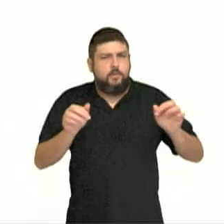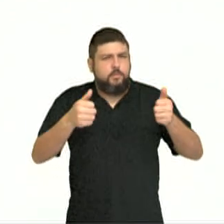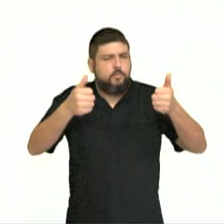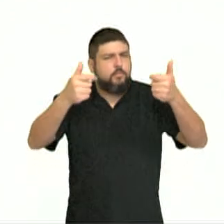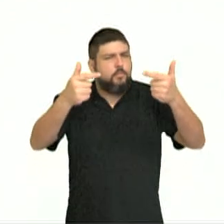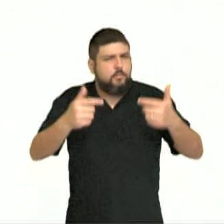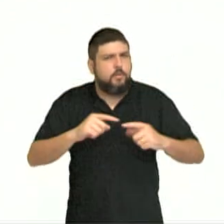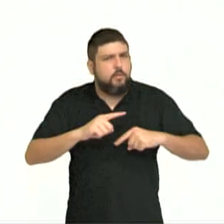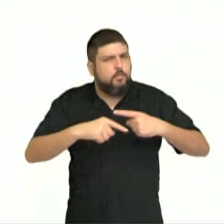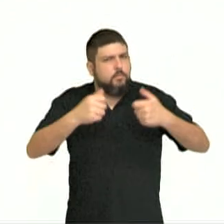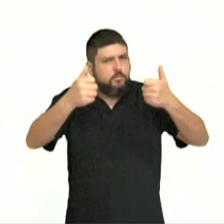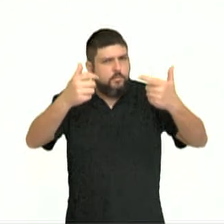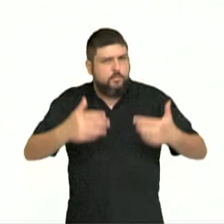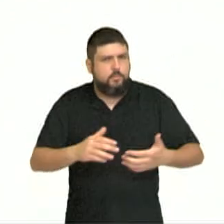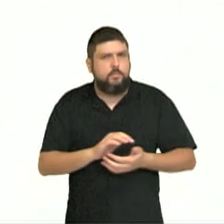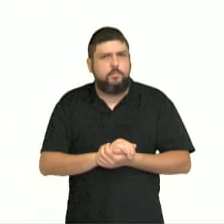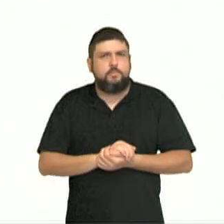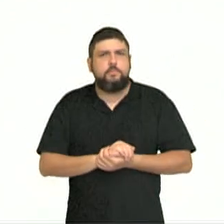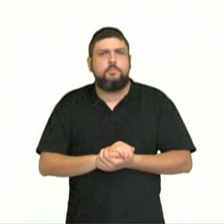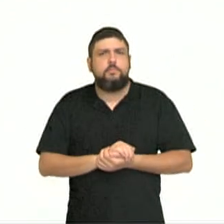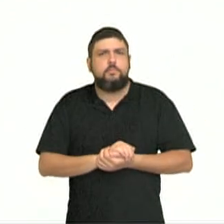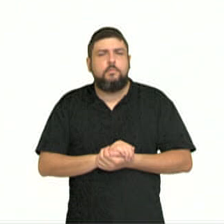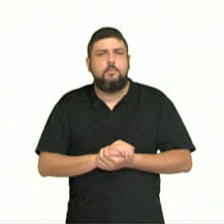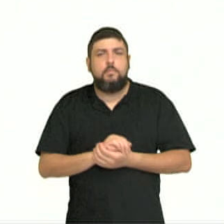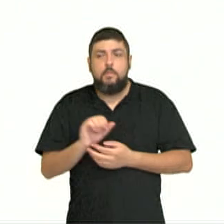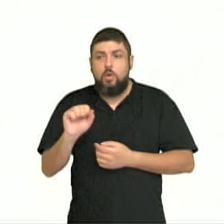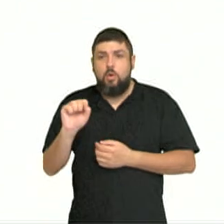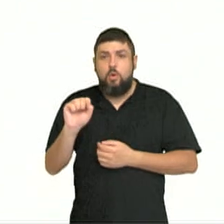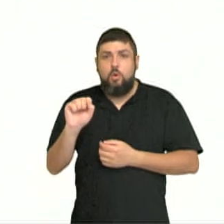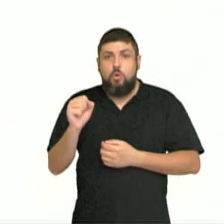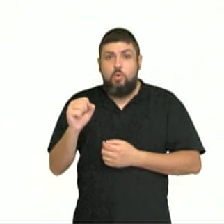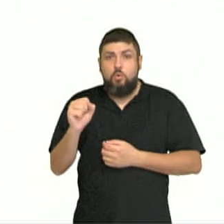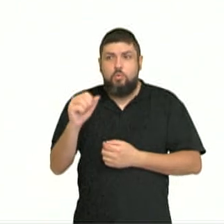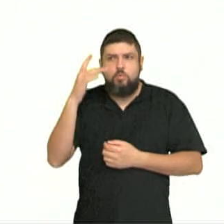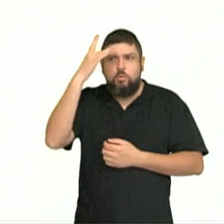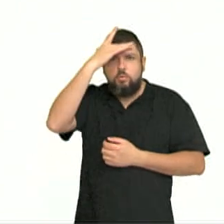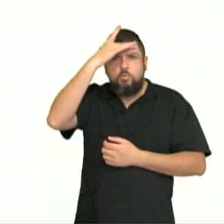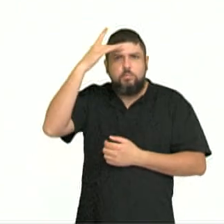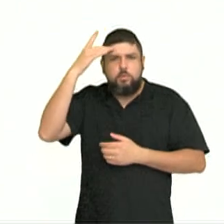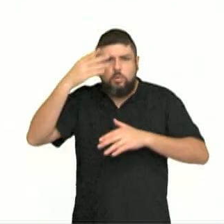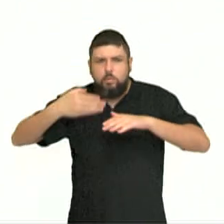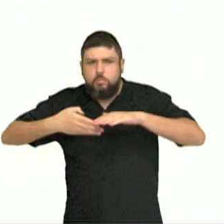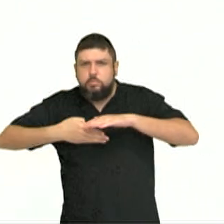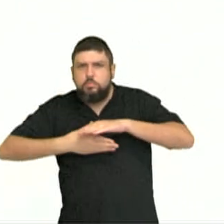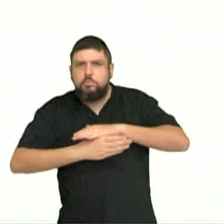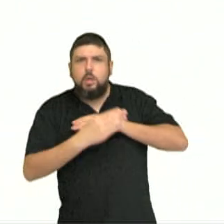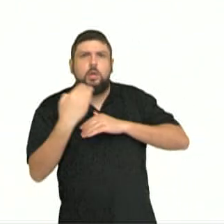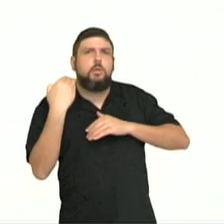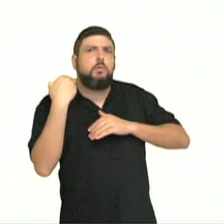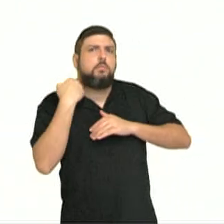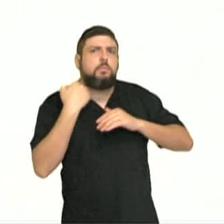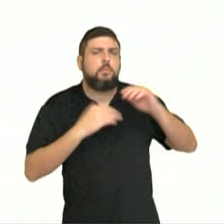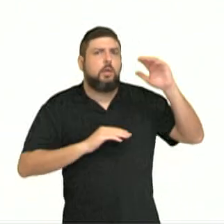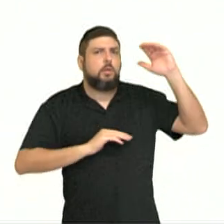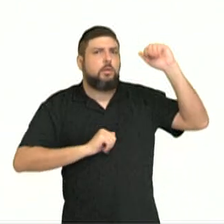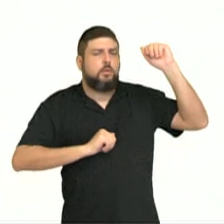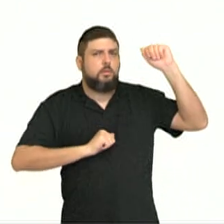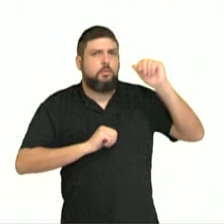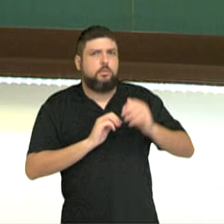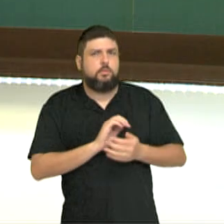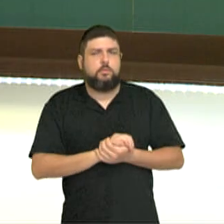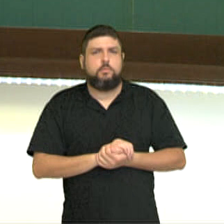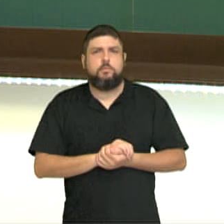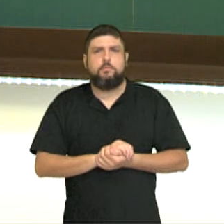seguinte frase. Conta-se que 8 ladrões se trancaram na Casa de Papel de Espanha. Agora a gente vai entrar